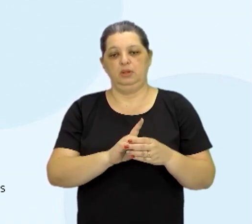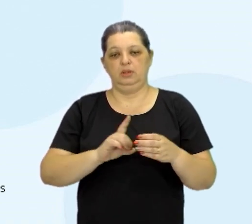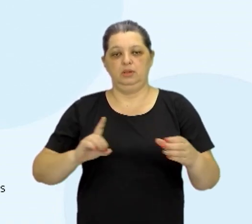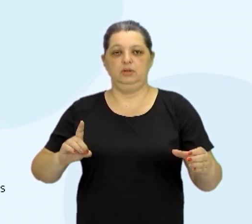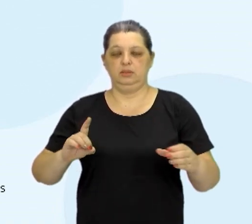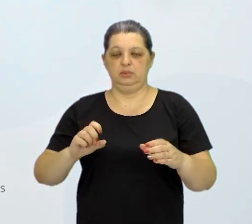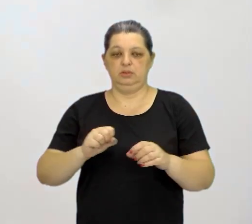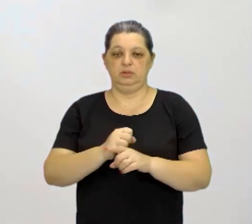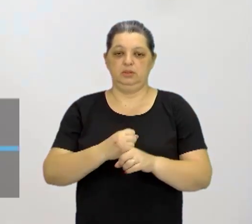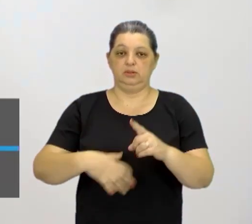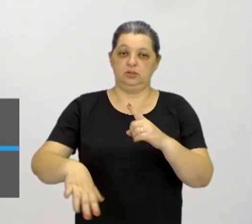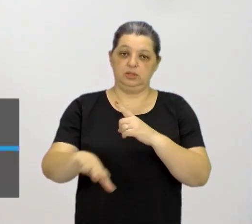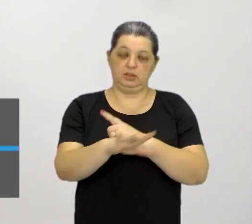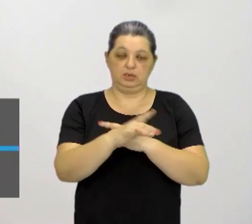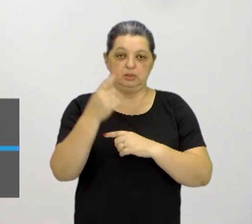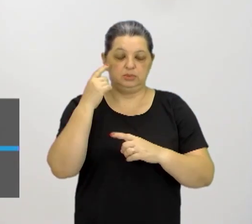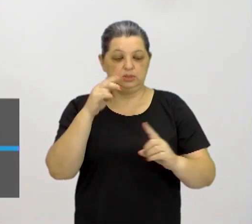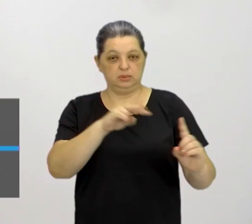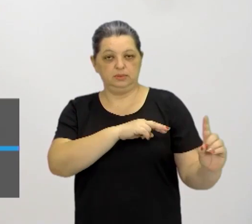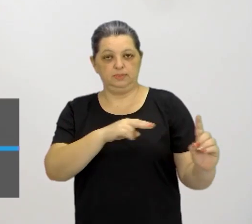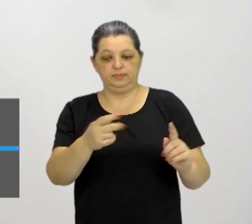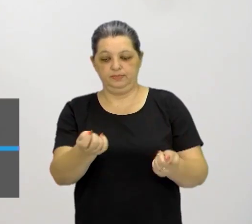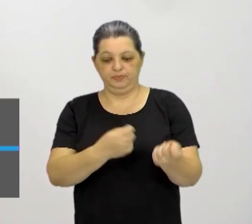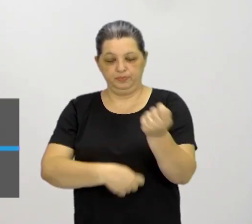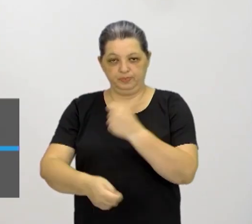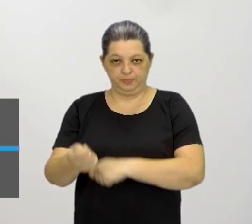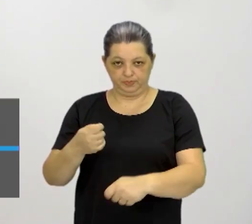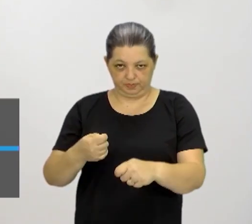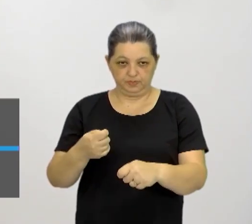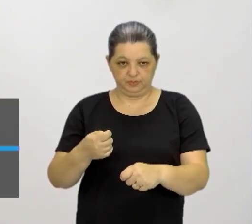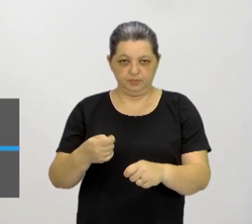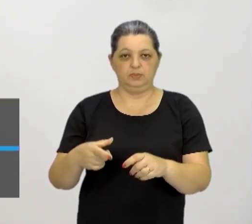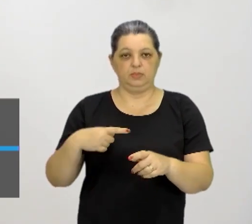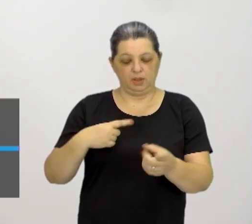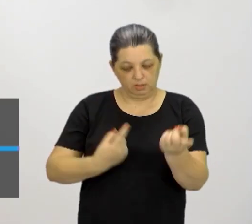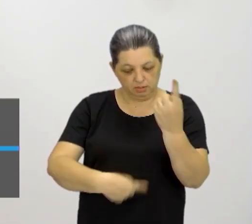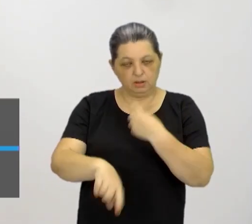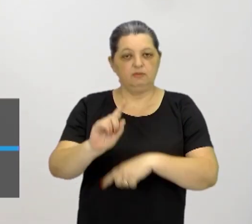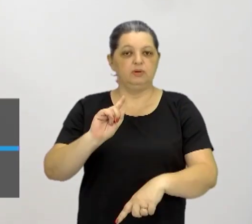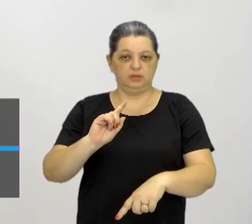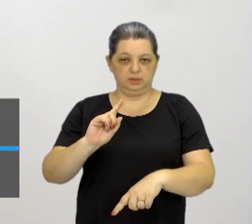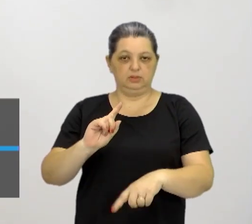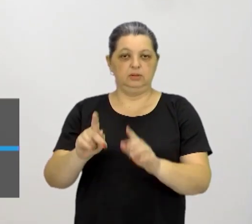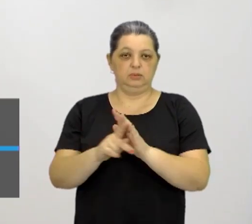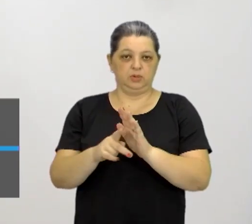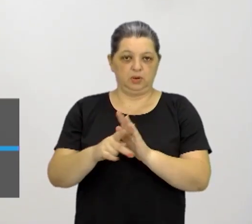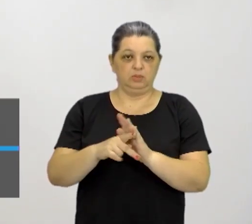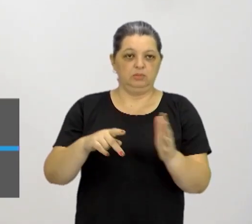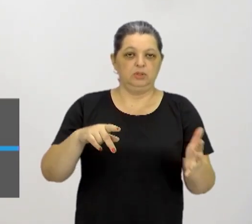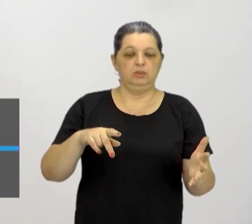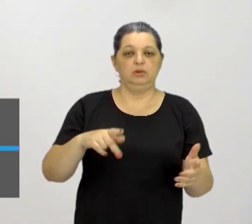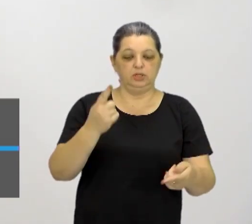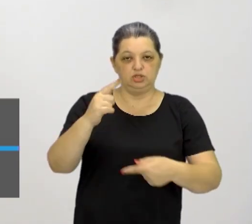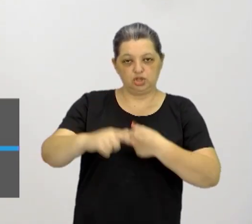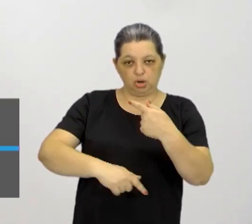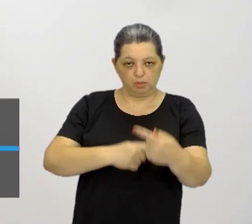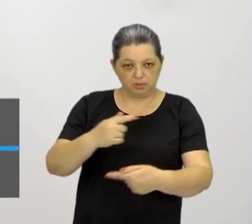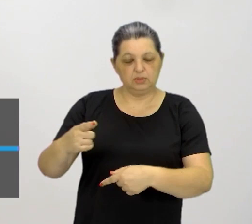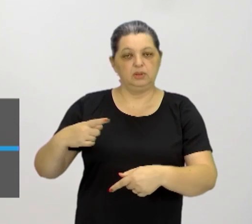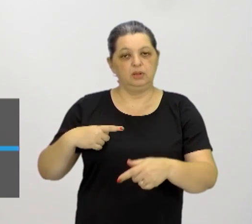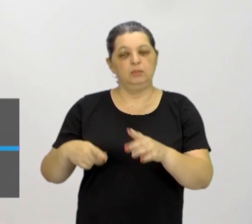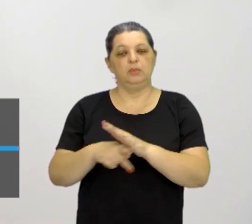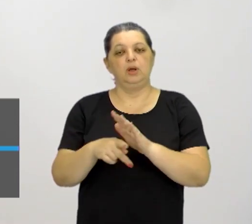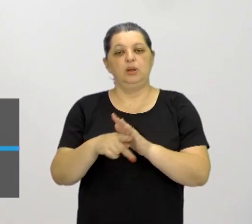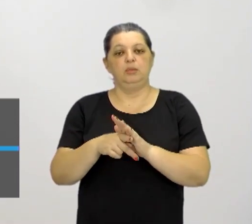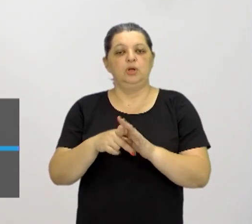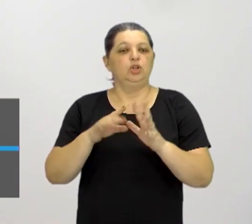vista econômico, a globalização ela traz um grande avanço, né? Nós temos as fronteiras comerciais abertas,